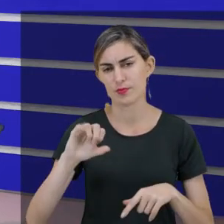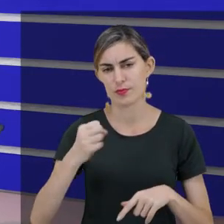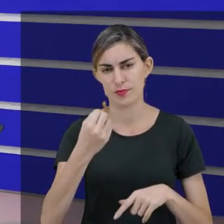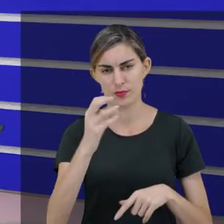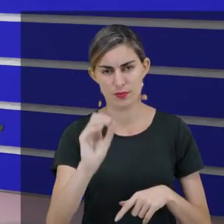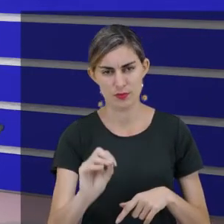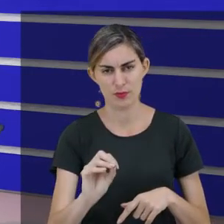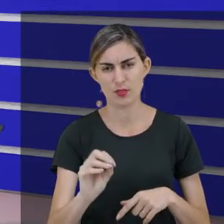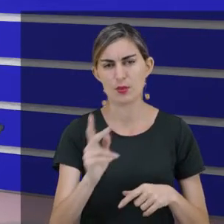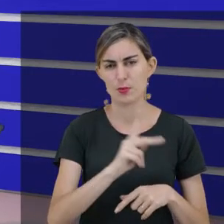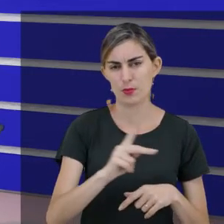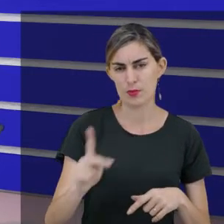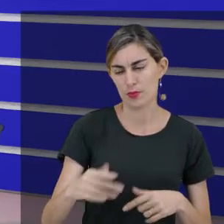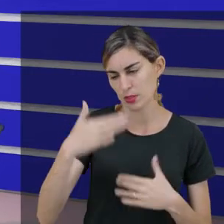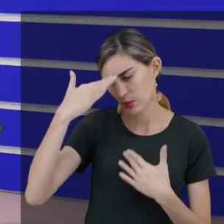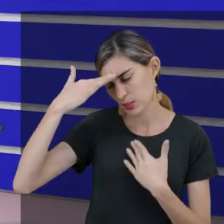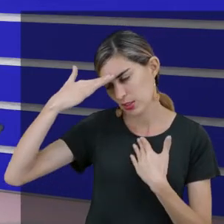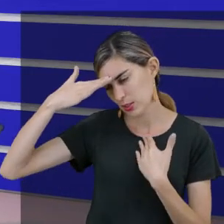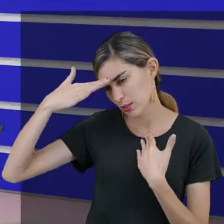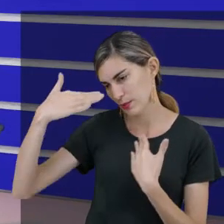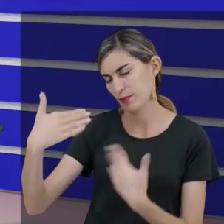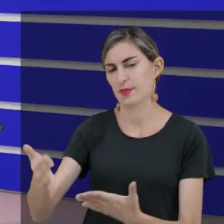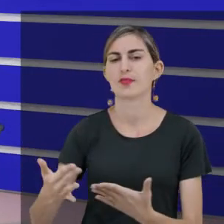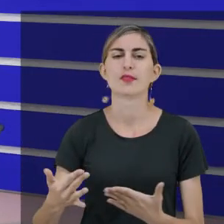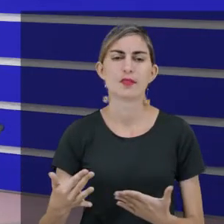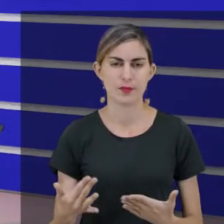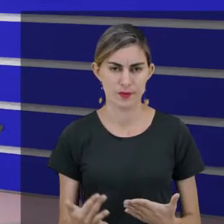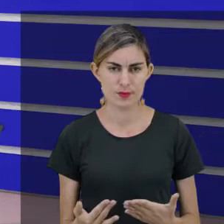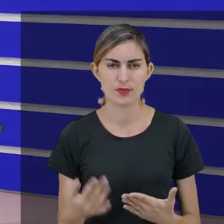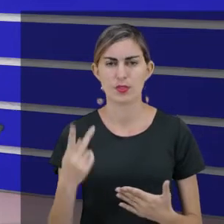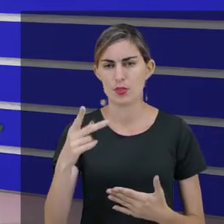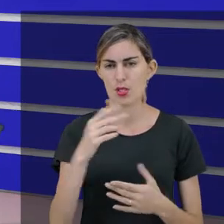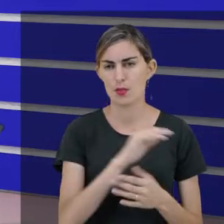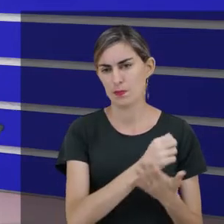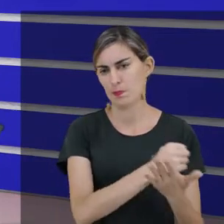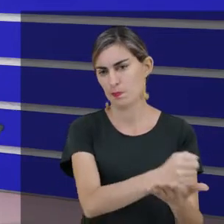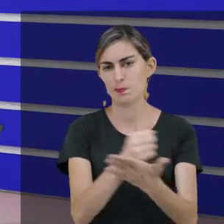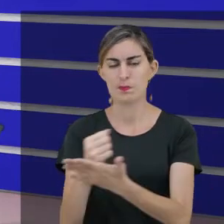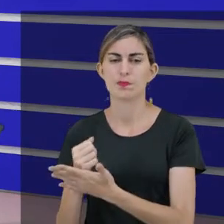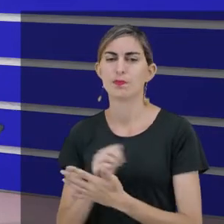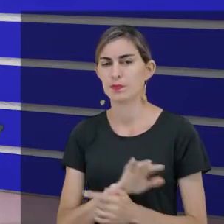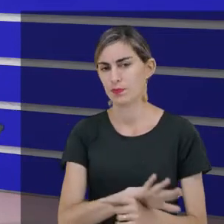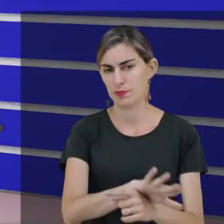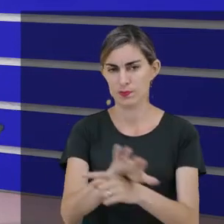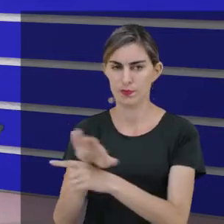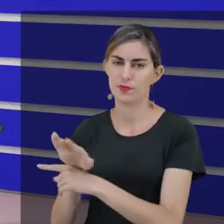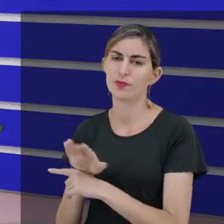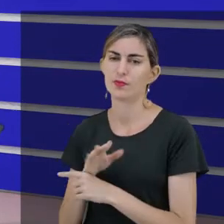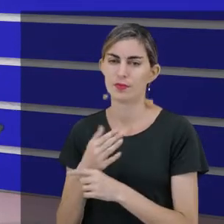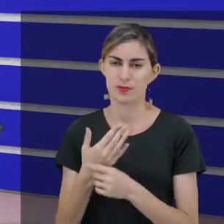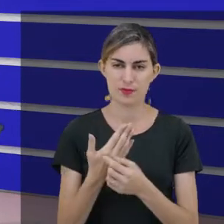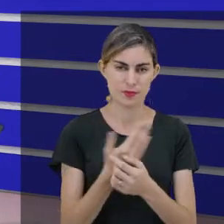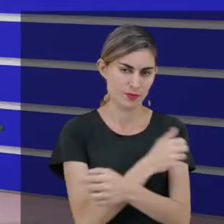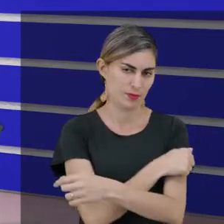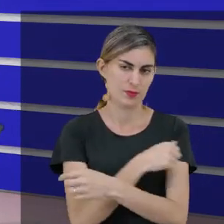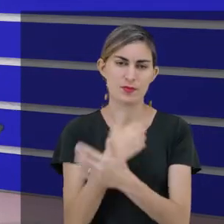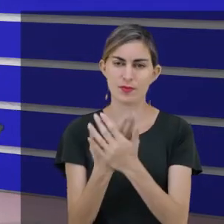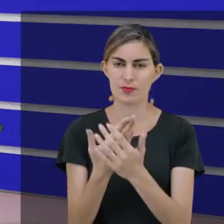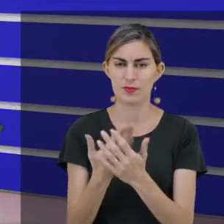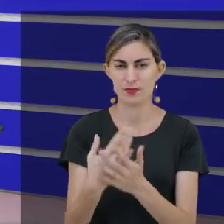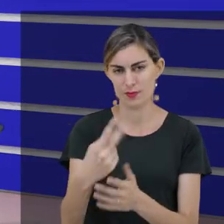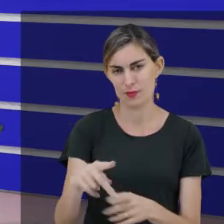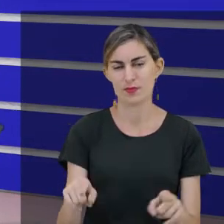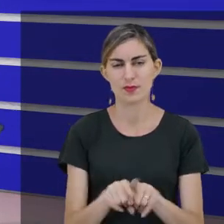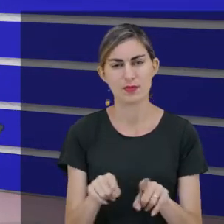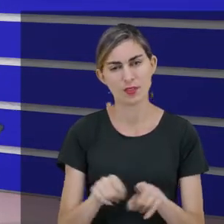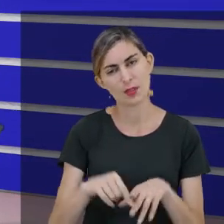Entendi. Professor, eu agradeço a sua colaboração, estudantes também, acredito que